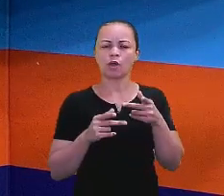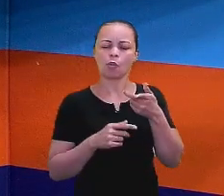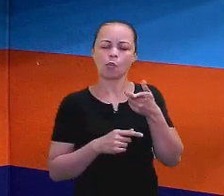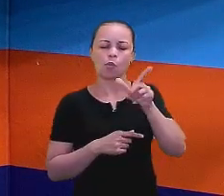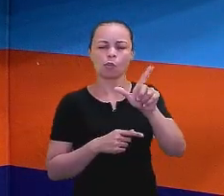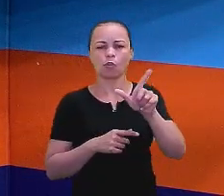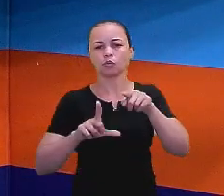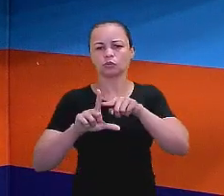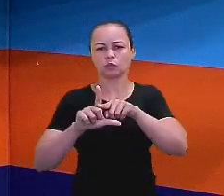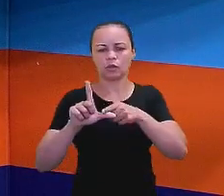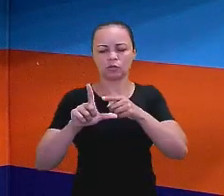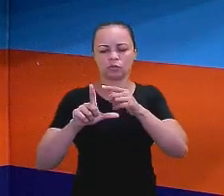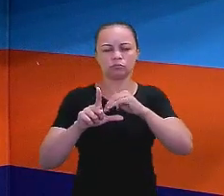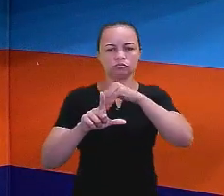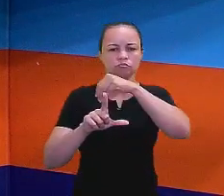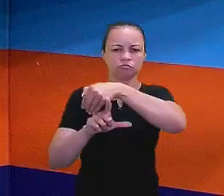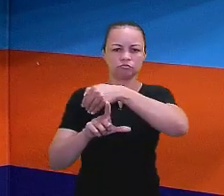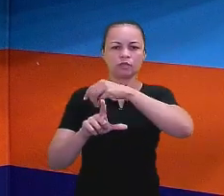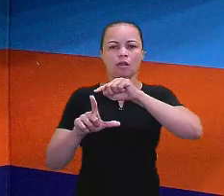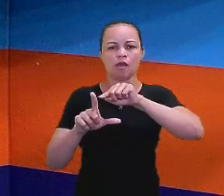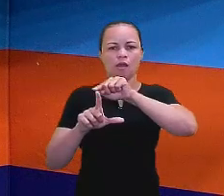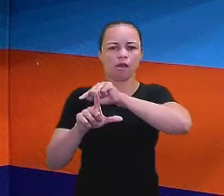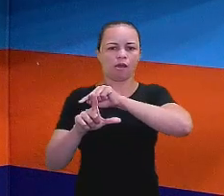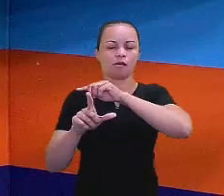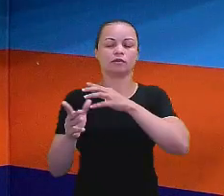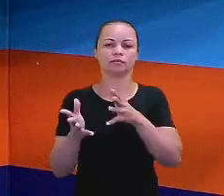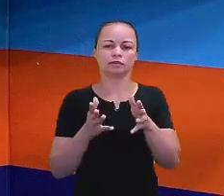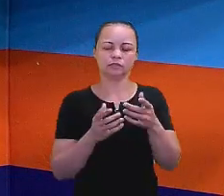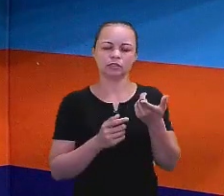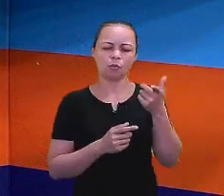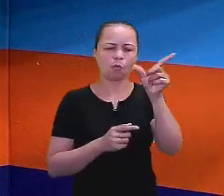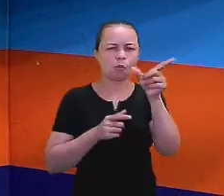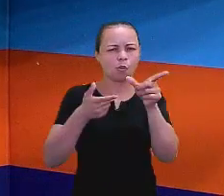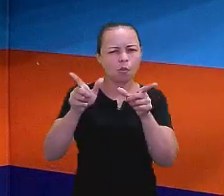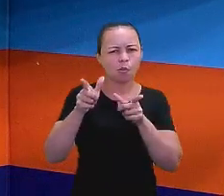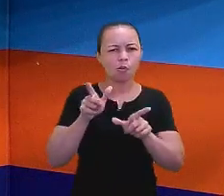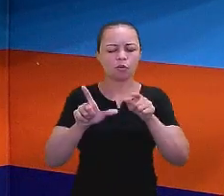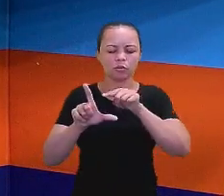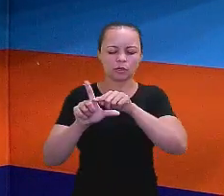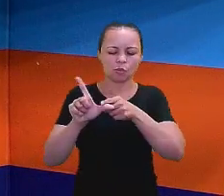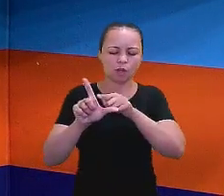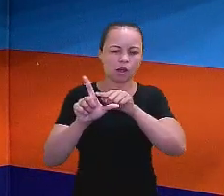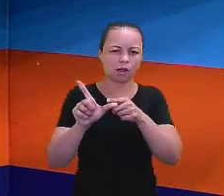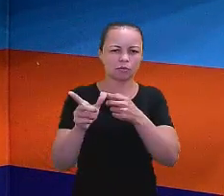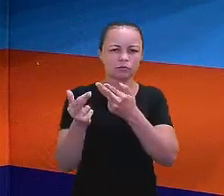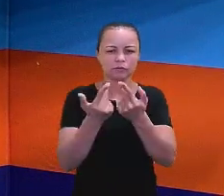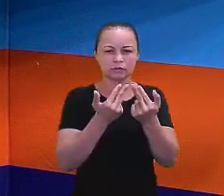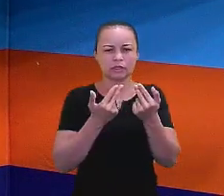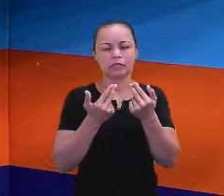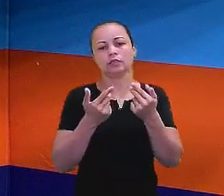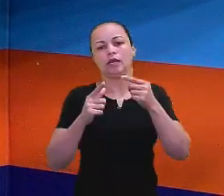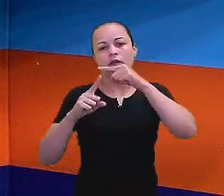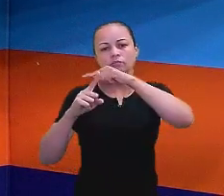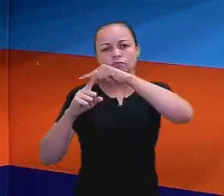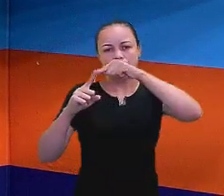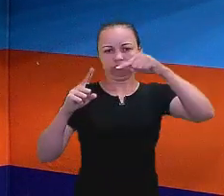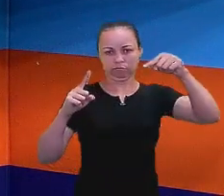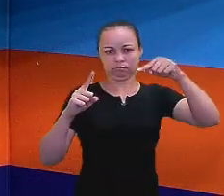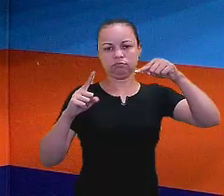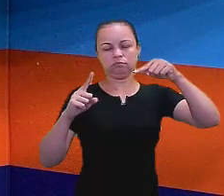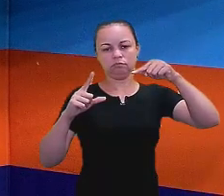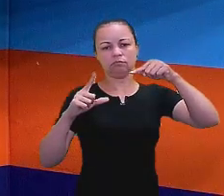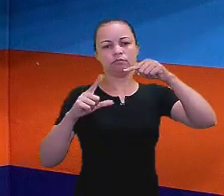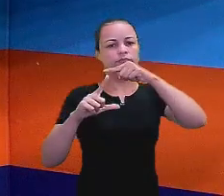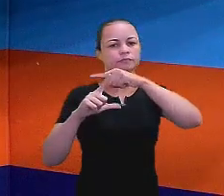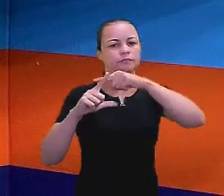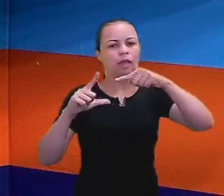ângulo externo. O outro ângulo interno igual a outro. E na junção desses três, nessa reta que a gente traçou,